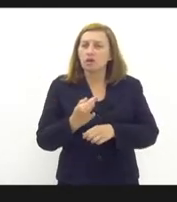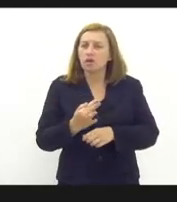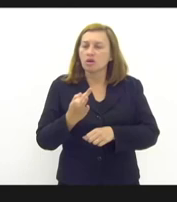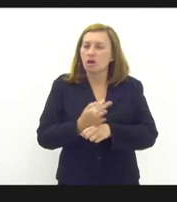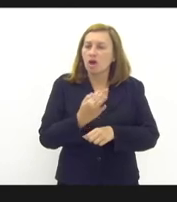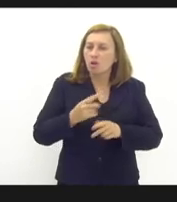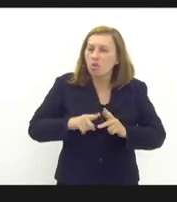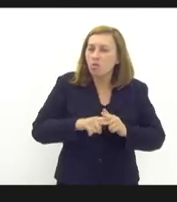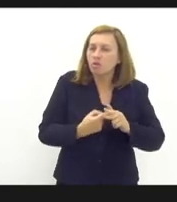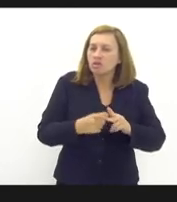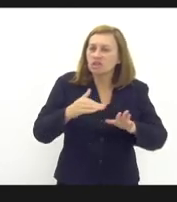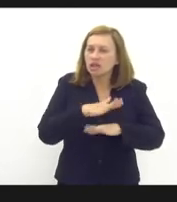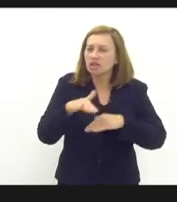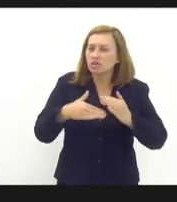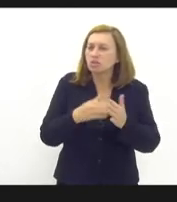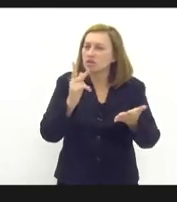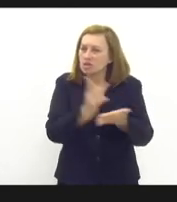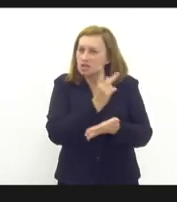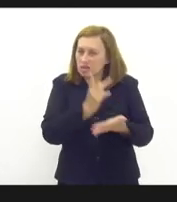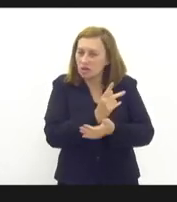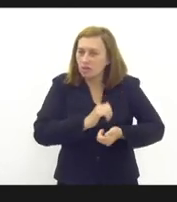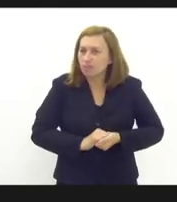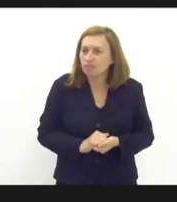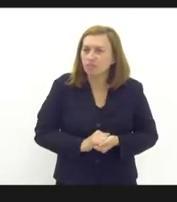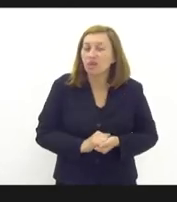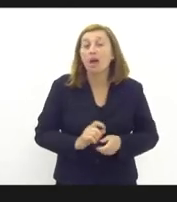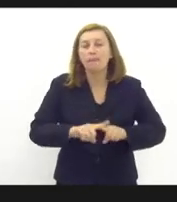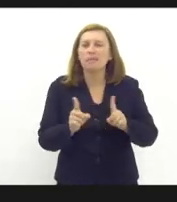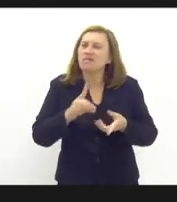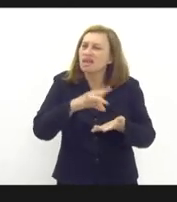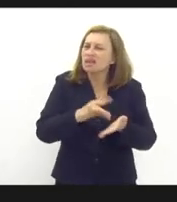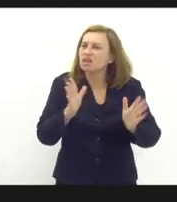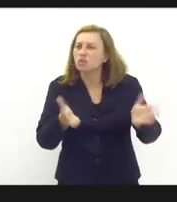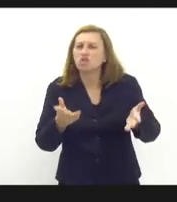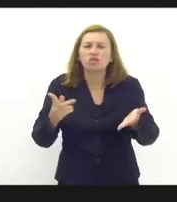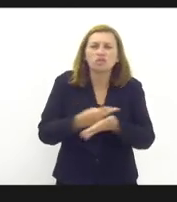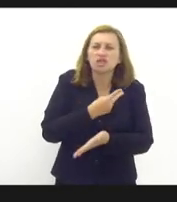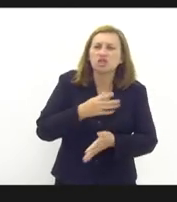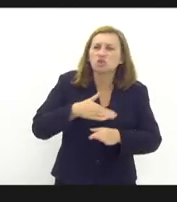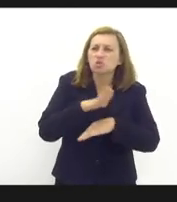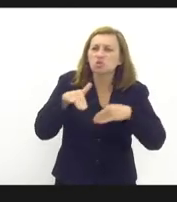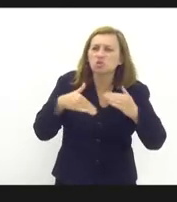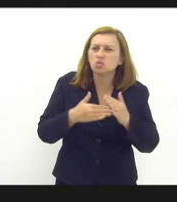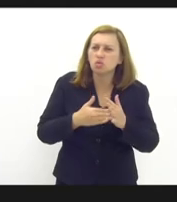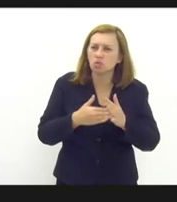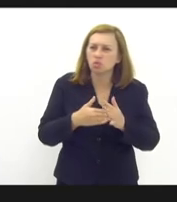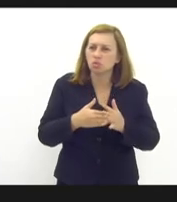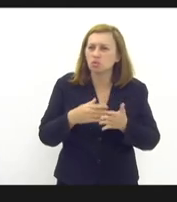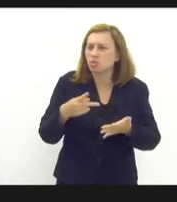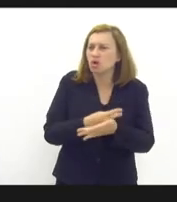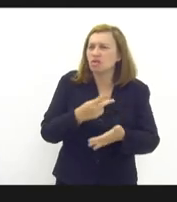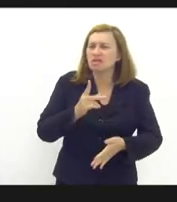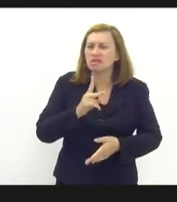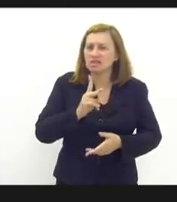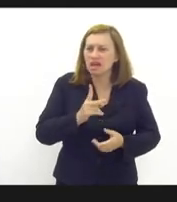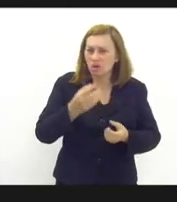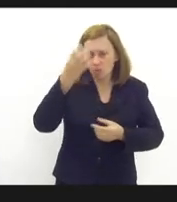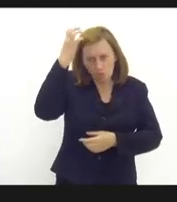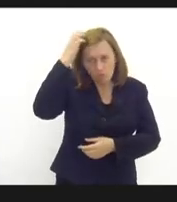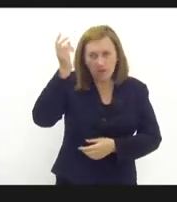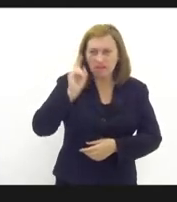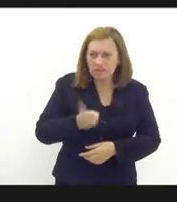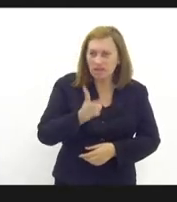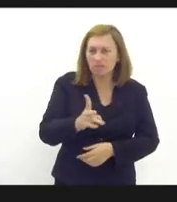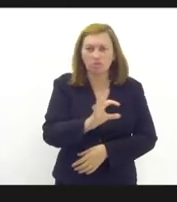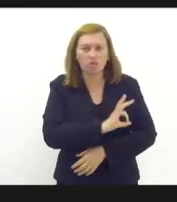a reparar todas essas injustiças. Mas a realidade hoje que acontece é que toda pancada é sempre na polícia. Mas nós